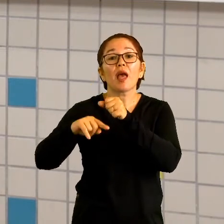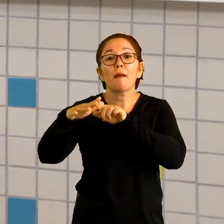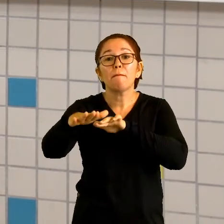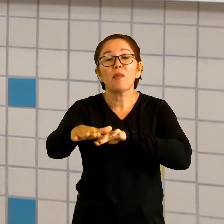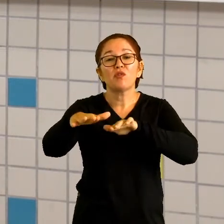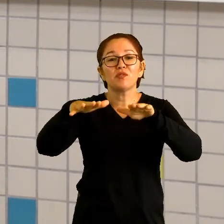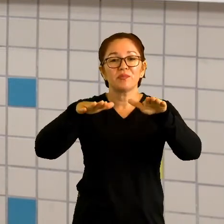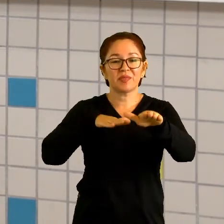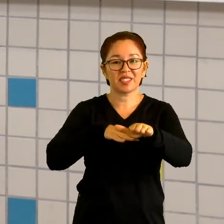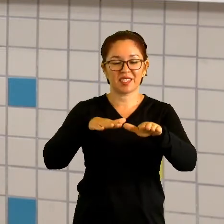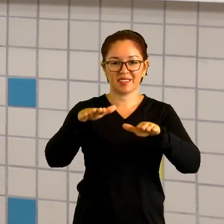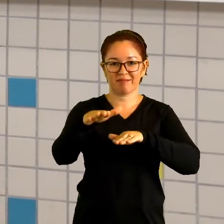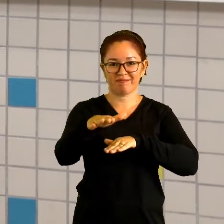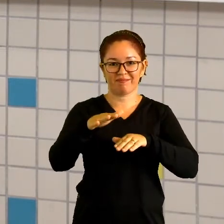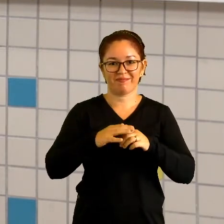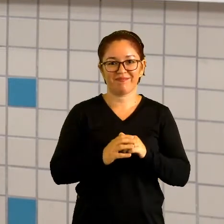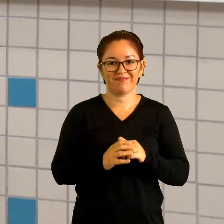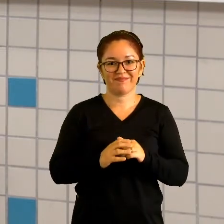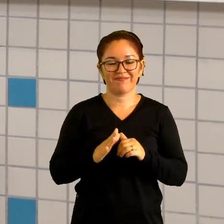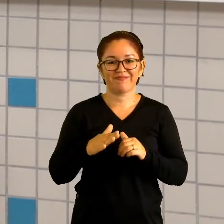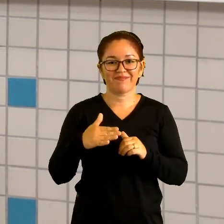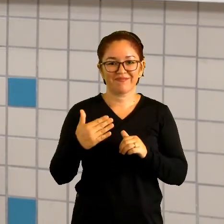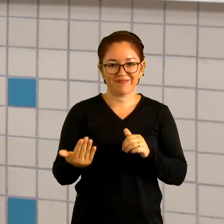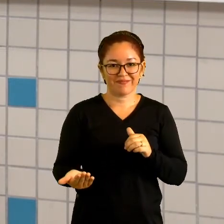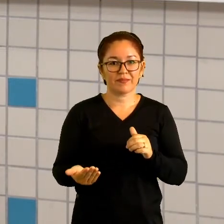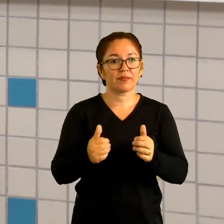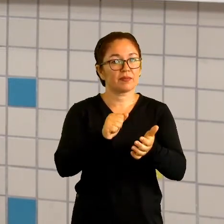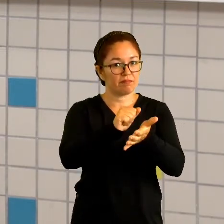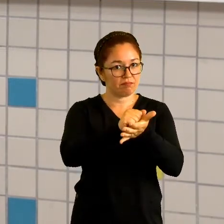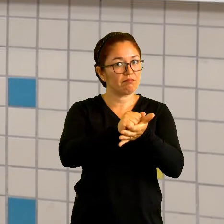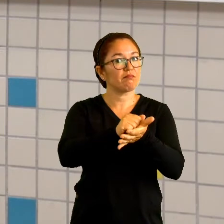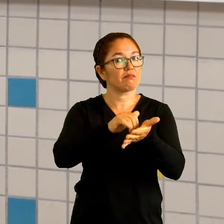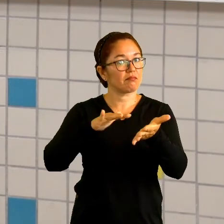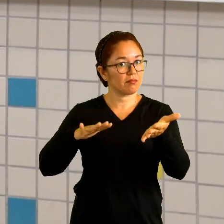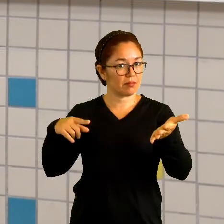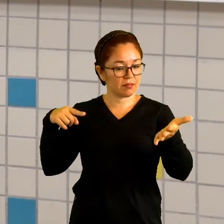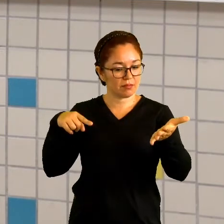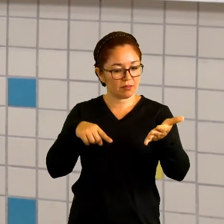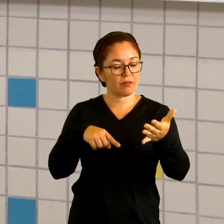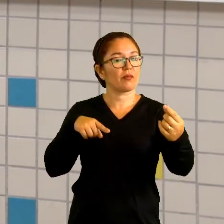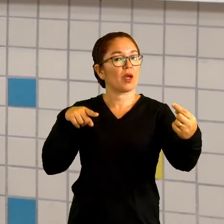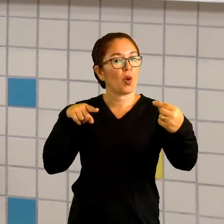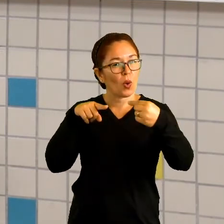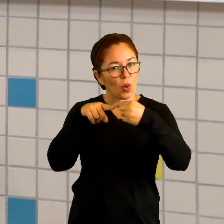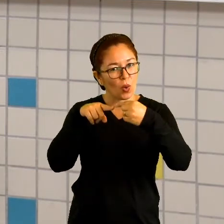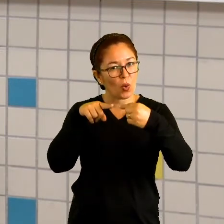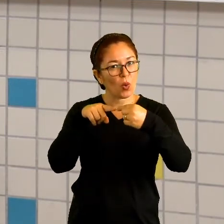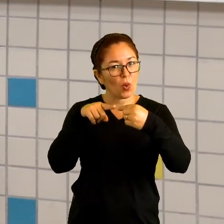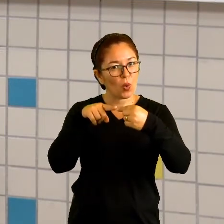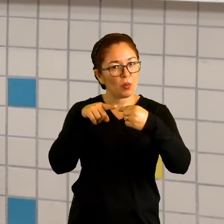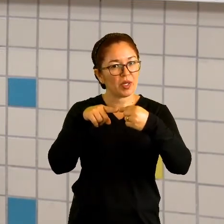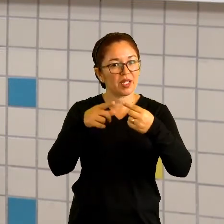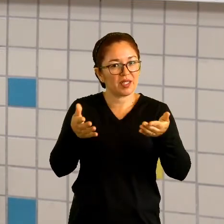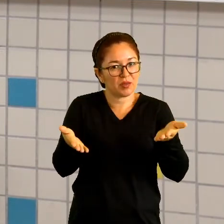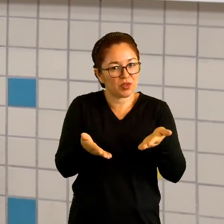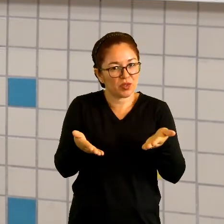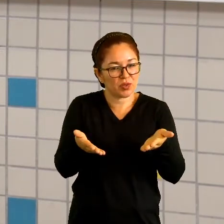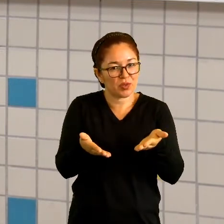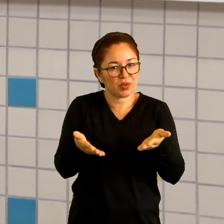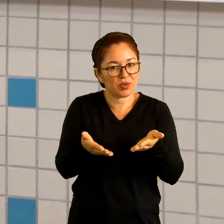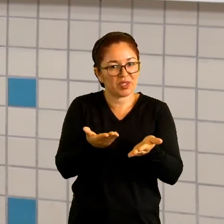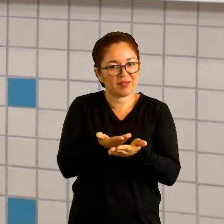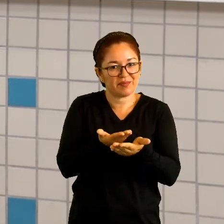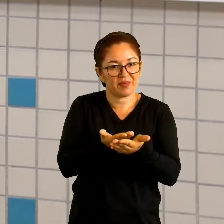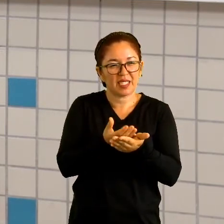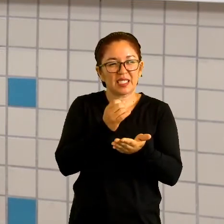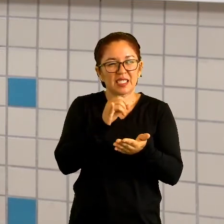de estudo vai ter atividade sobre esse assunto. Caso não tenha entendido perfeitamente essa aula, reveja ela